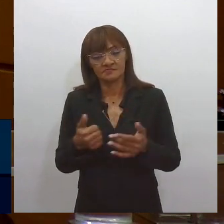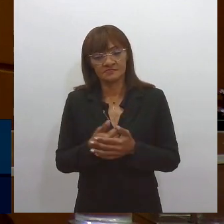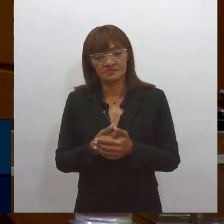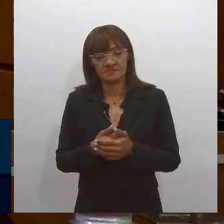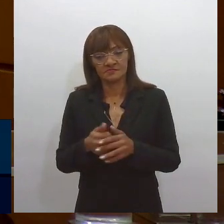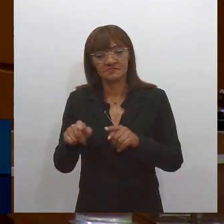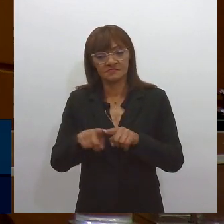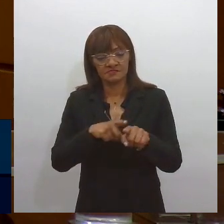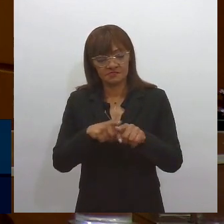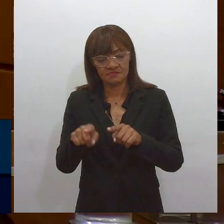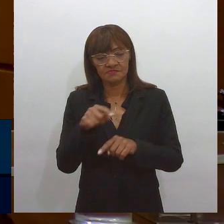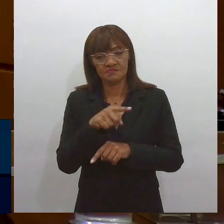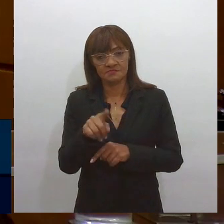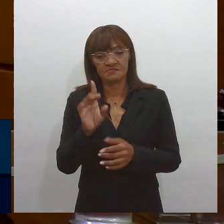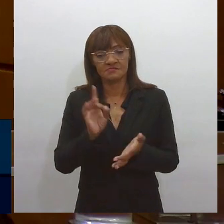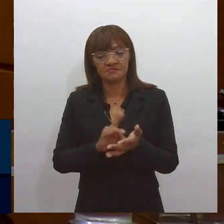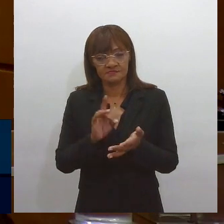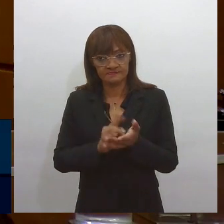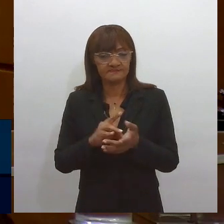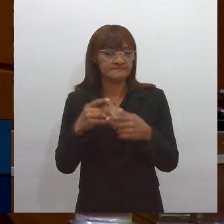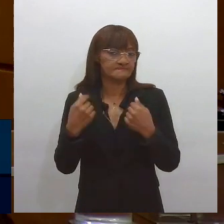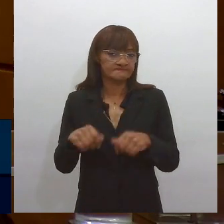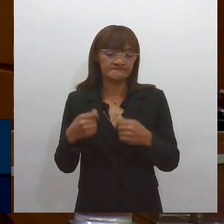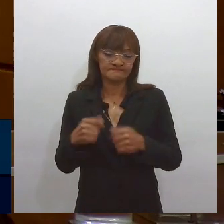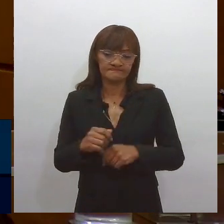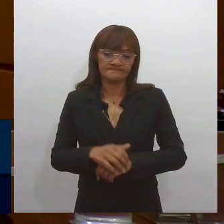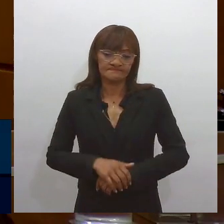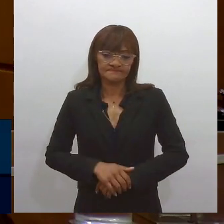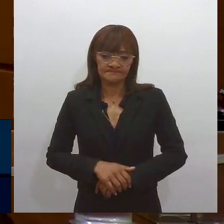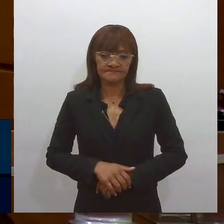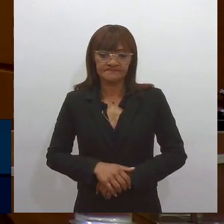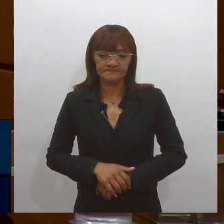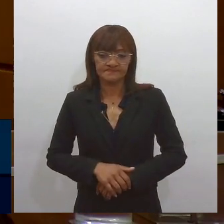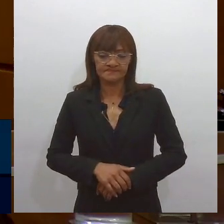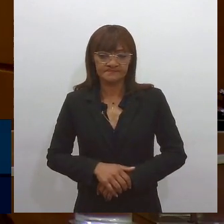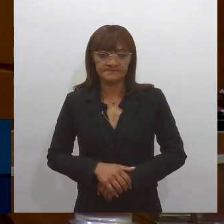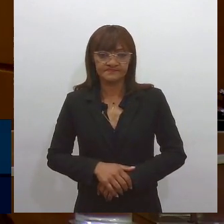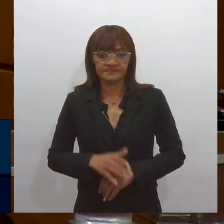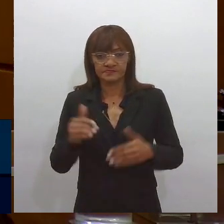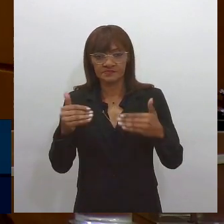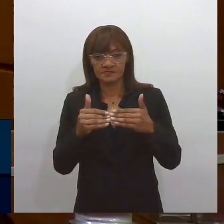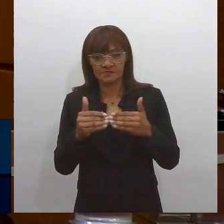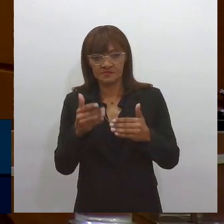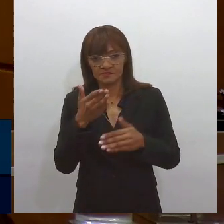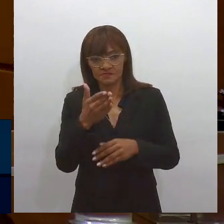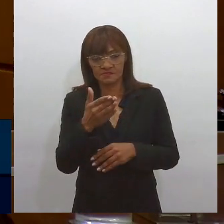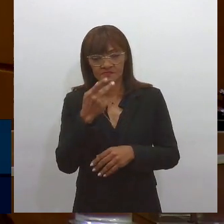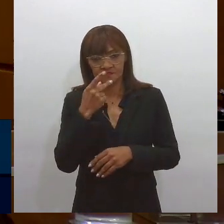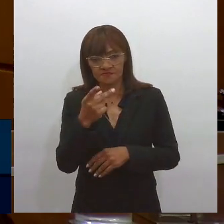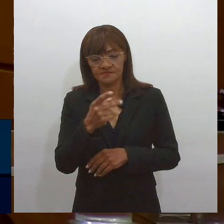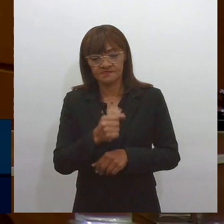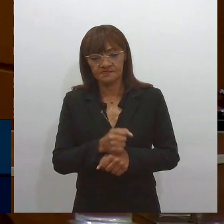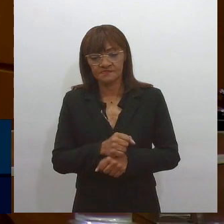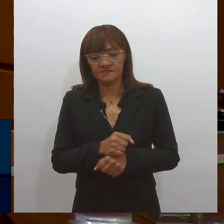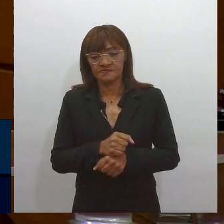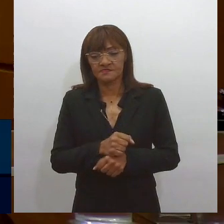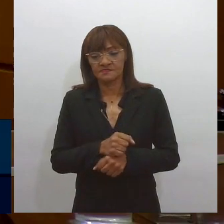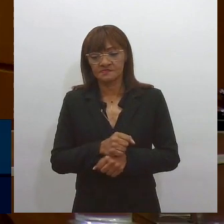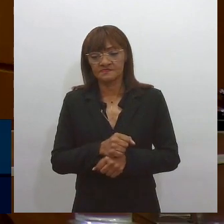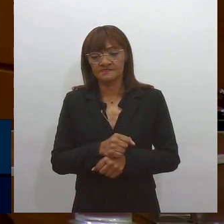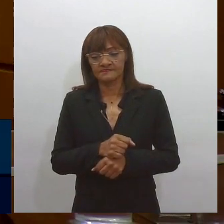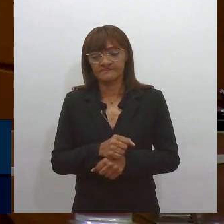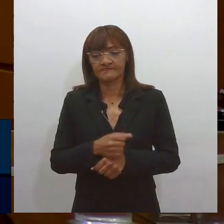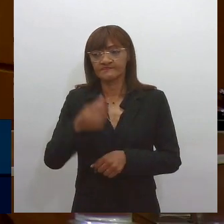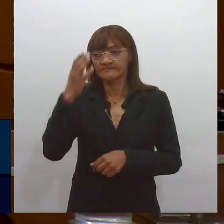faço faço suas as minhas palavras e agradeço essa lembrança